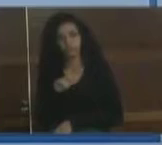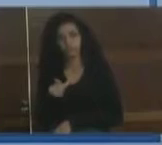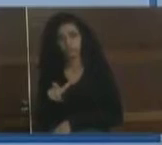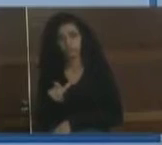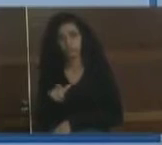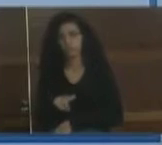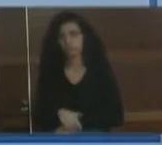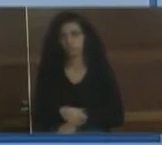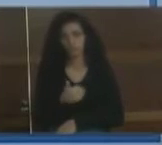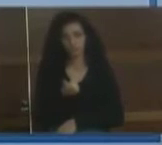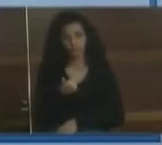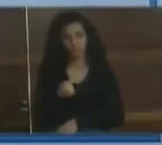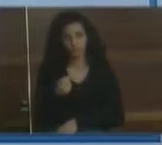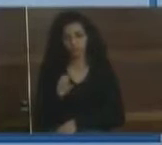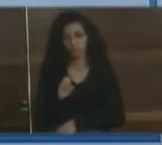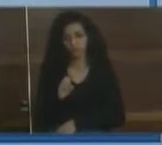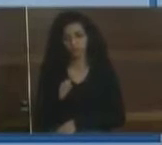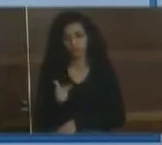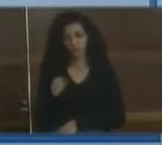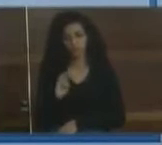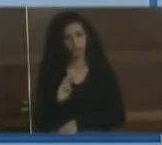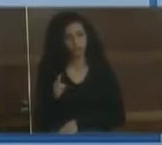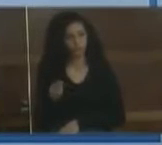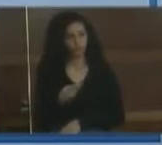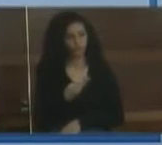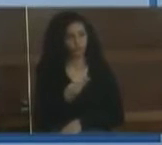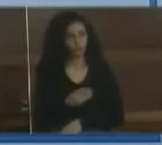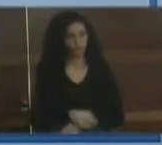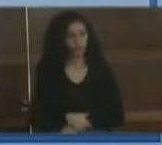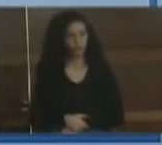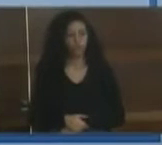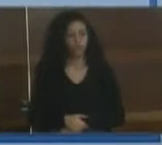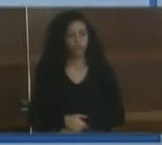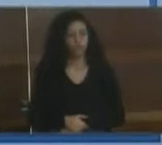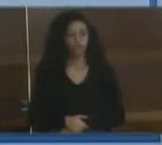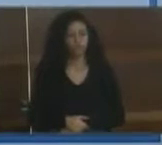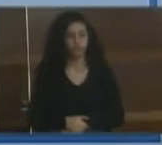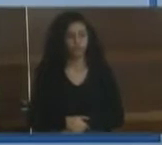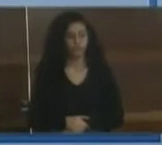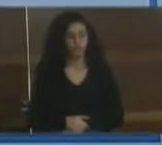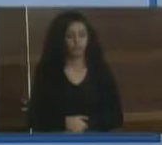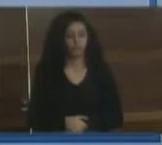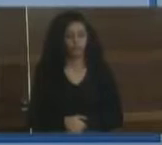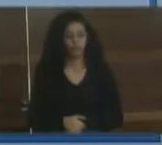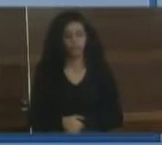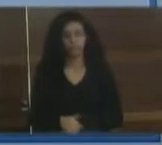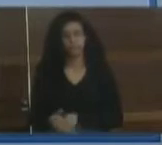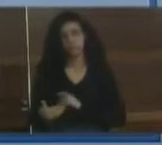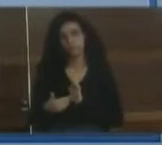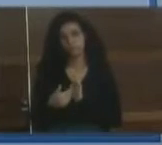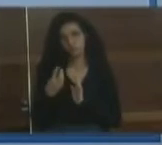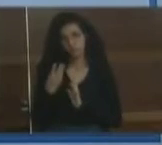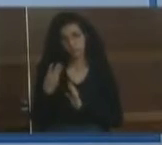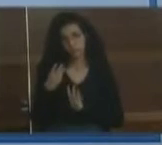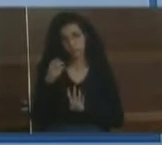atualizada de 172 milhões e 71 mil reais despesa empenhada no terceiro quadrimestre uma